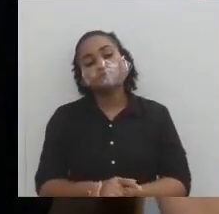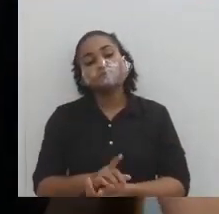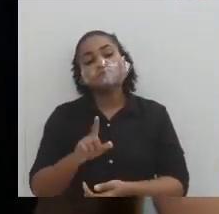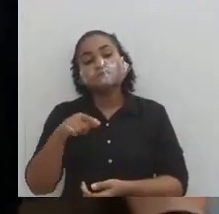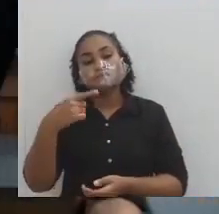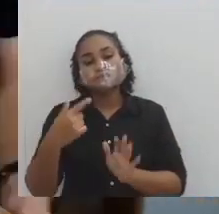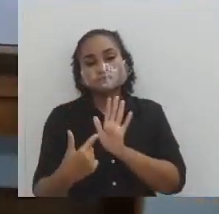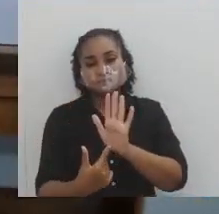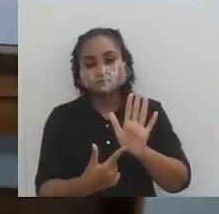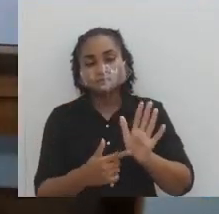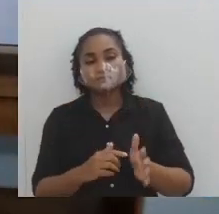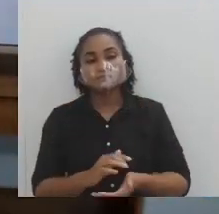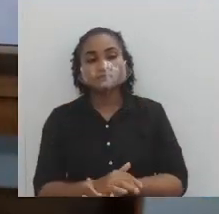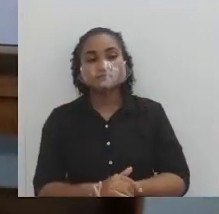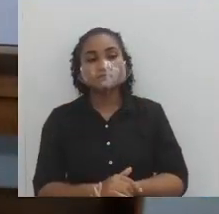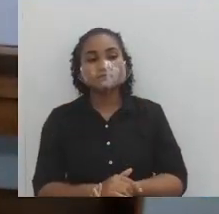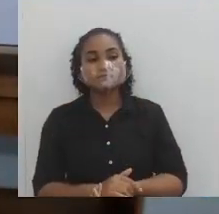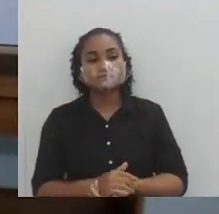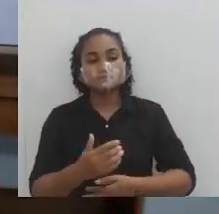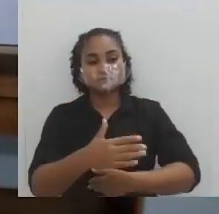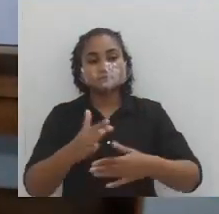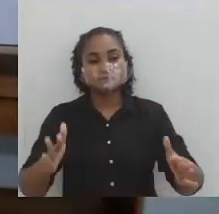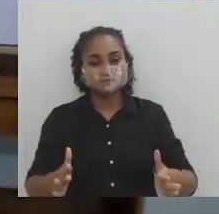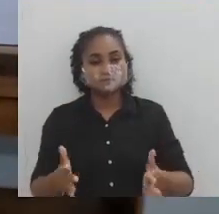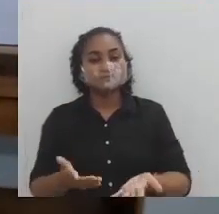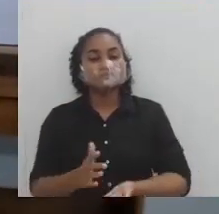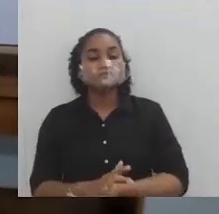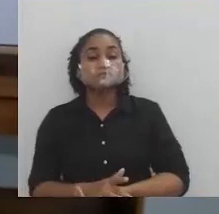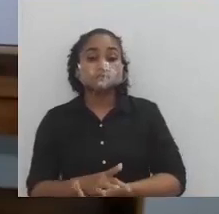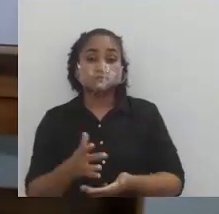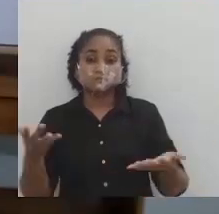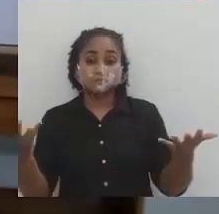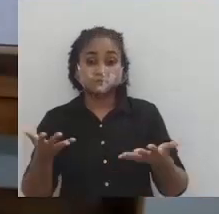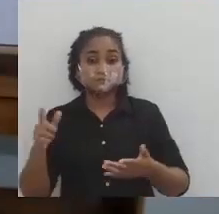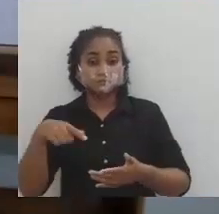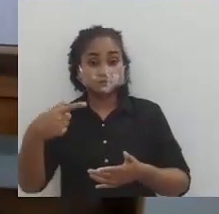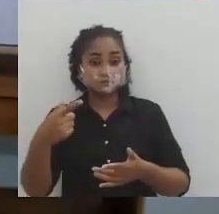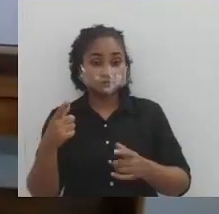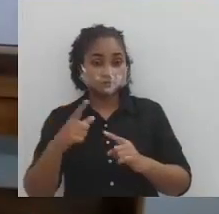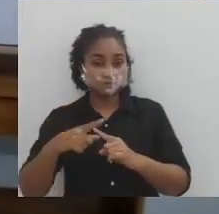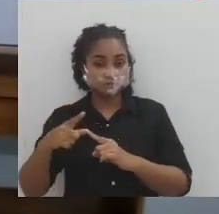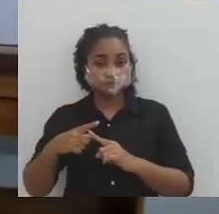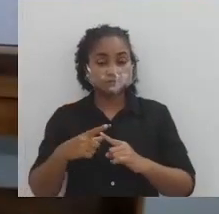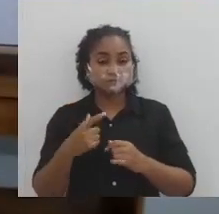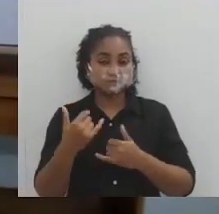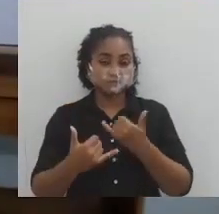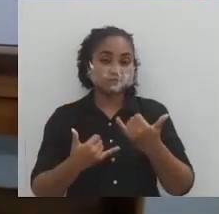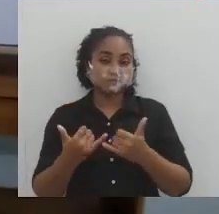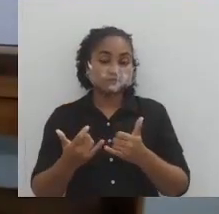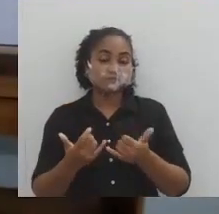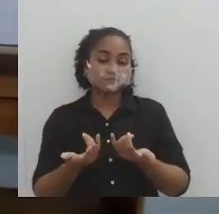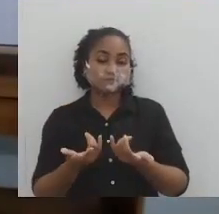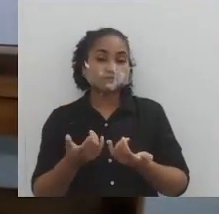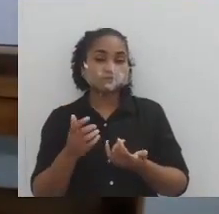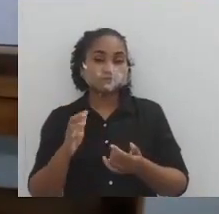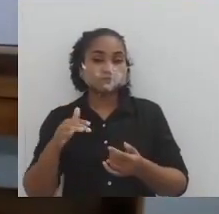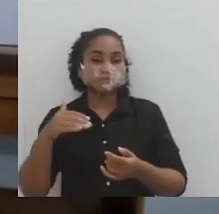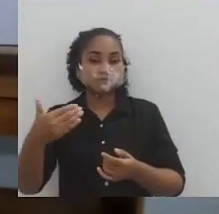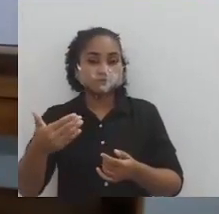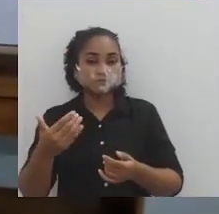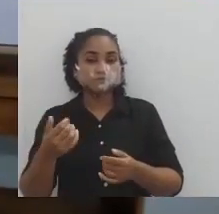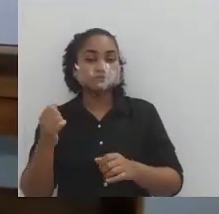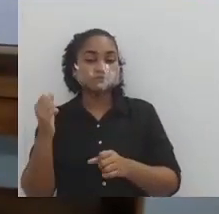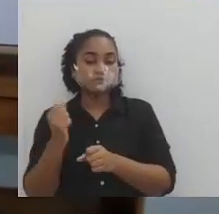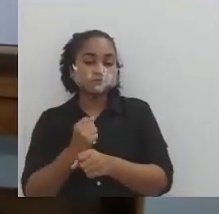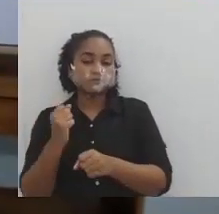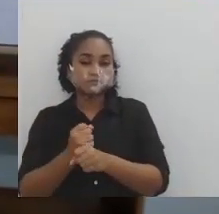trouxe também... Esse é um jogo de tabuleiro. Eu trouxe também outros jogos, e como eu fiz a referência após a Revolução